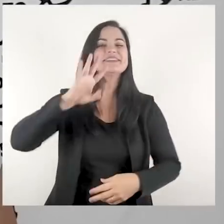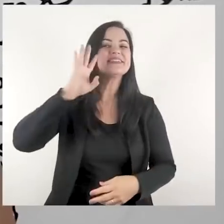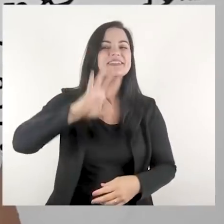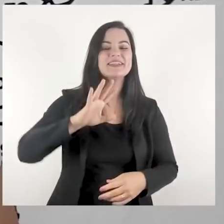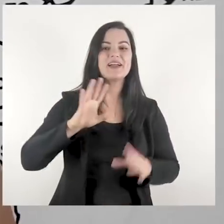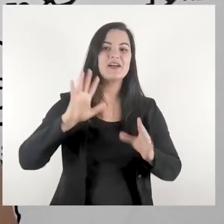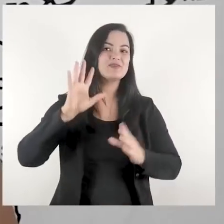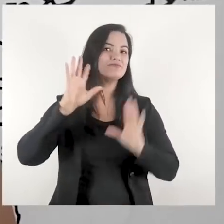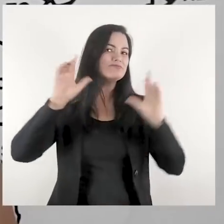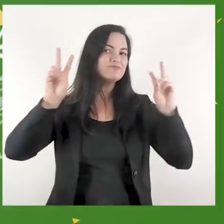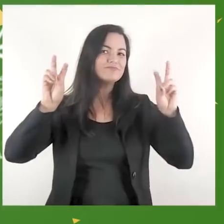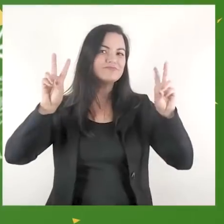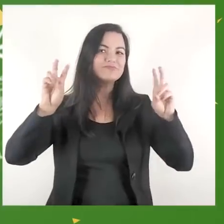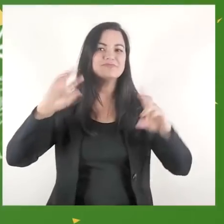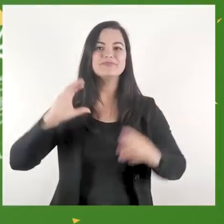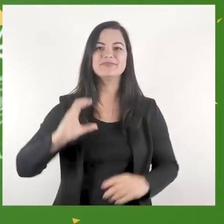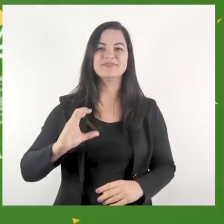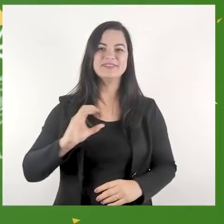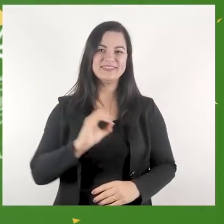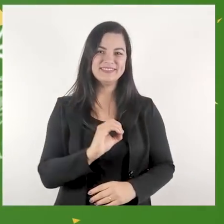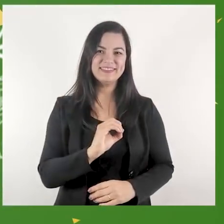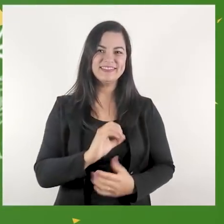região Centro-Oeste.